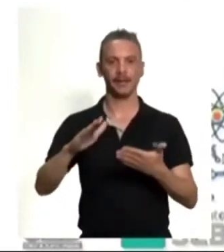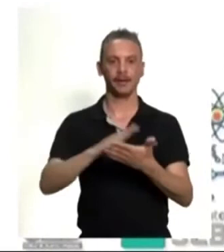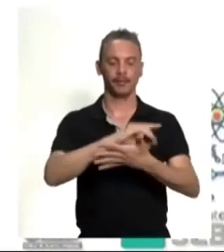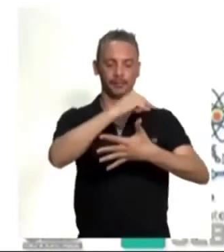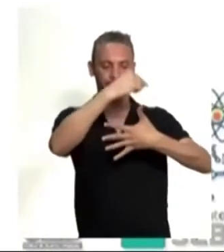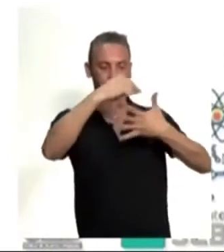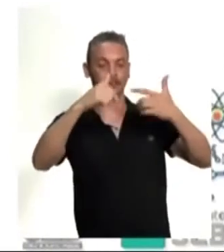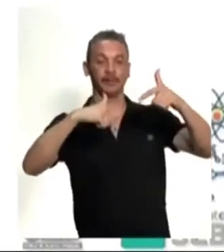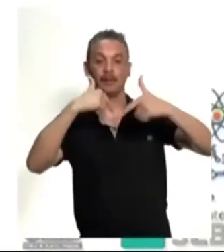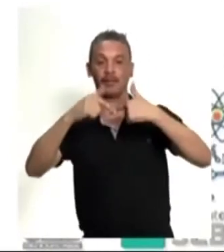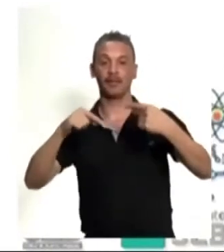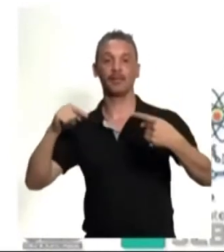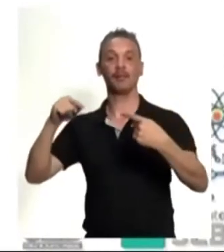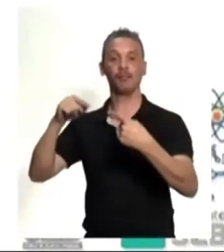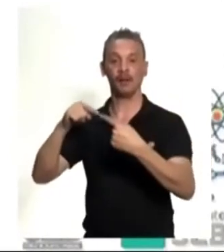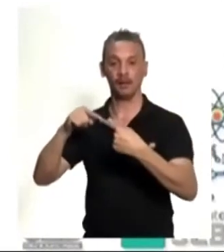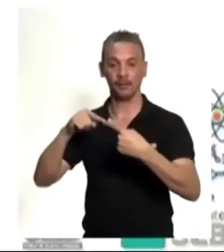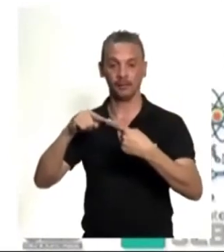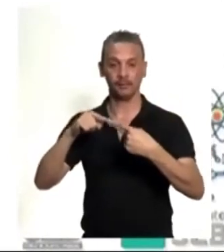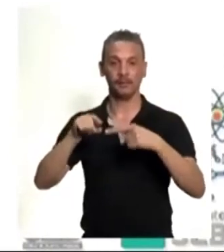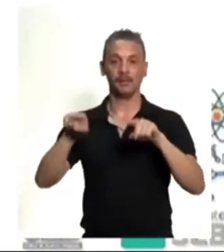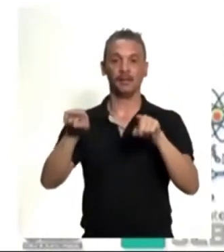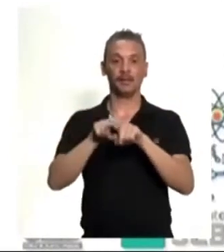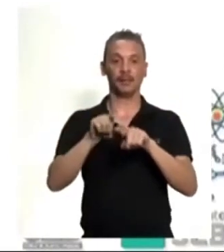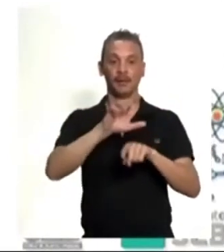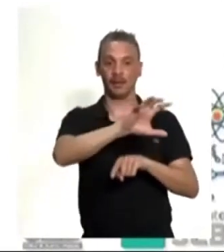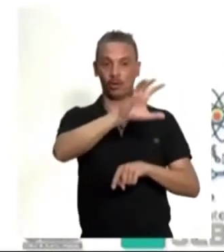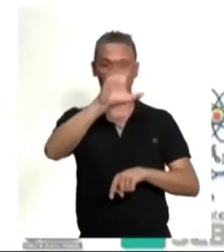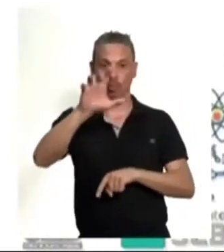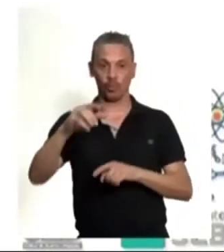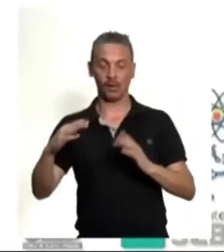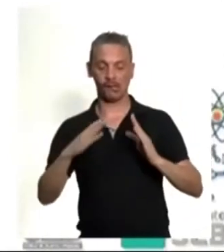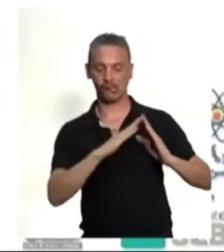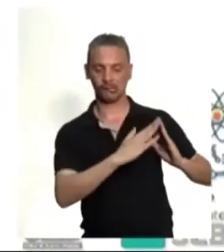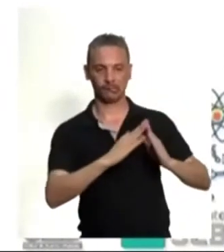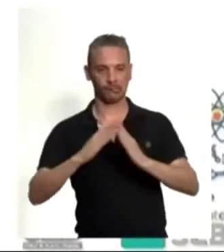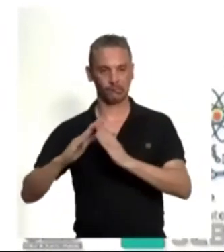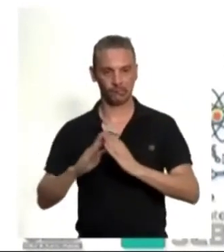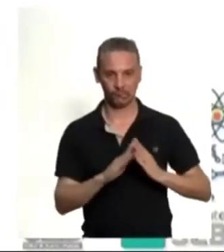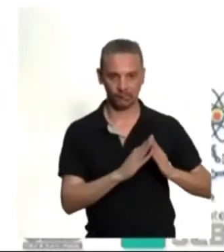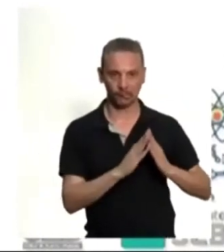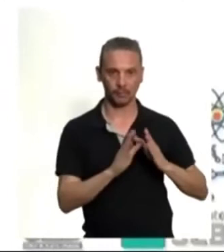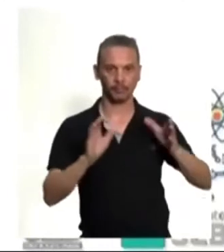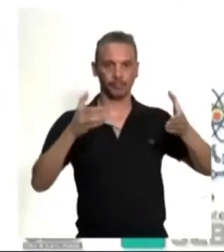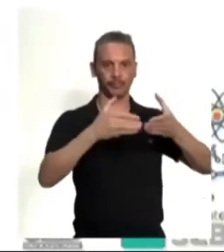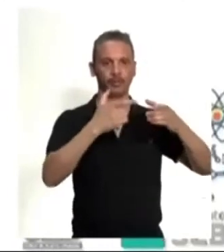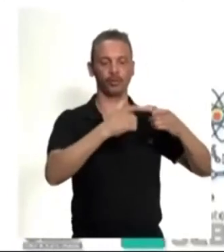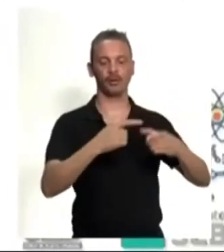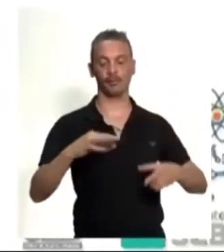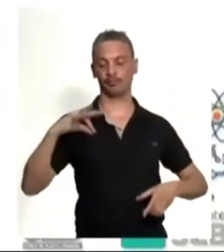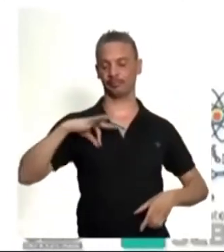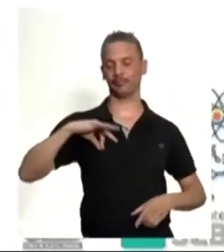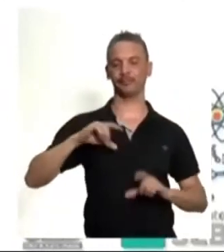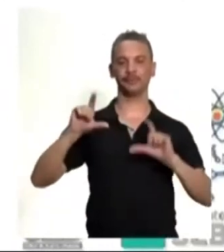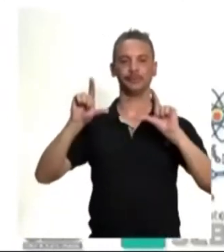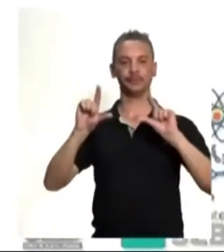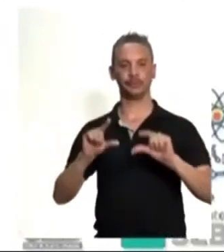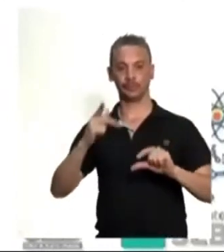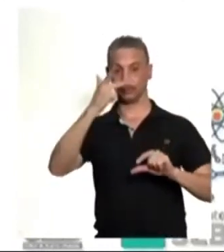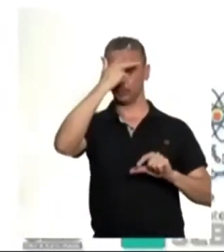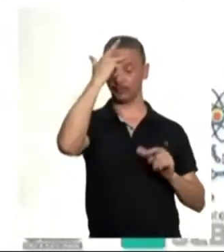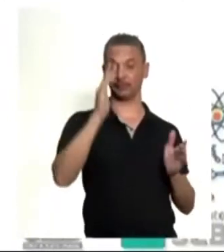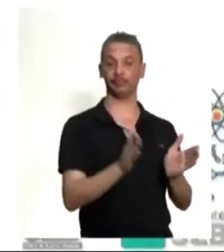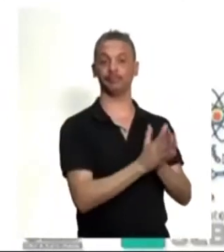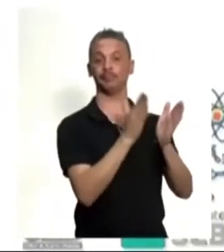os principais serviços, e a constituição de uma região periférica concentradora de população de